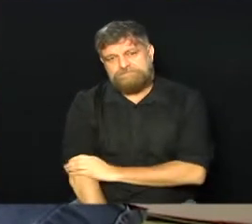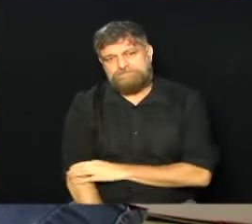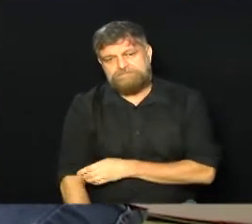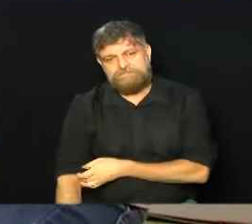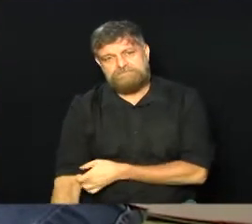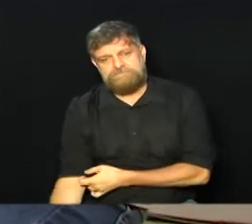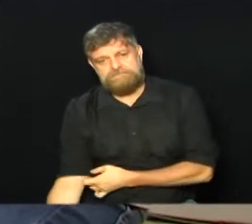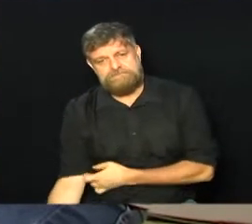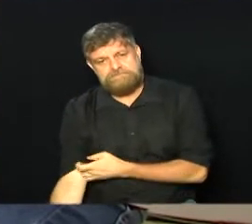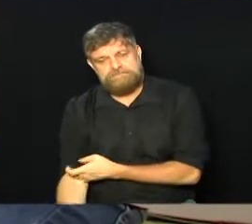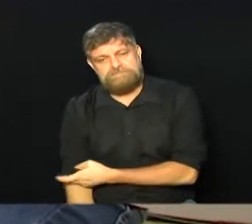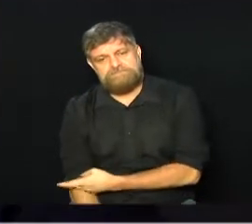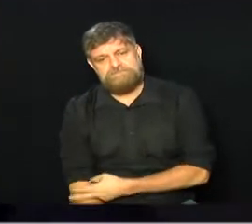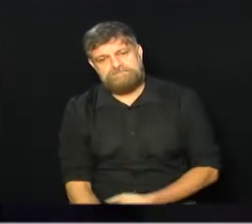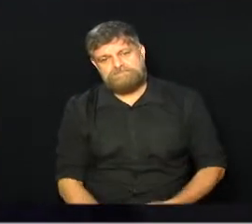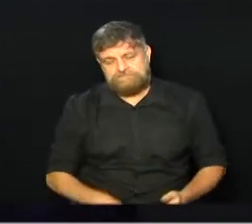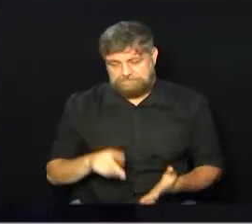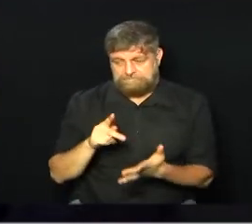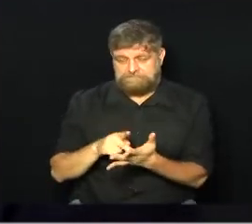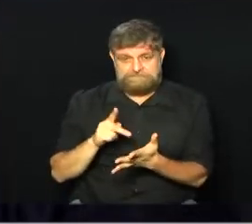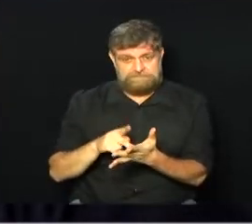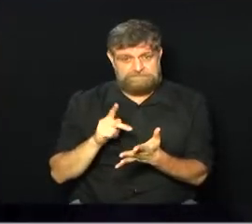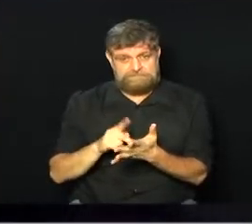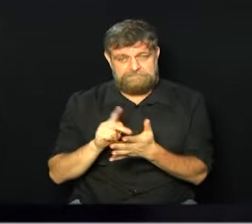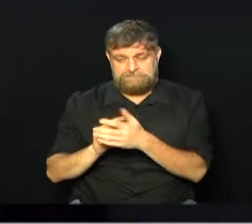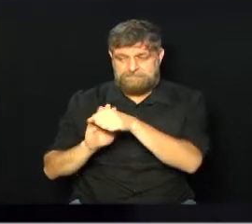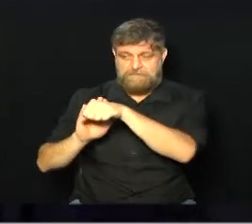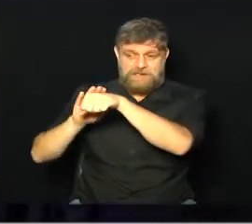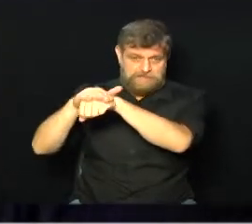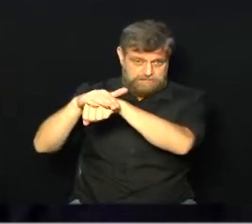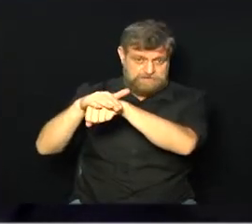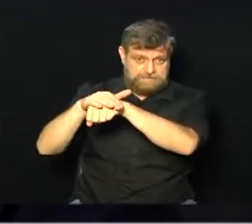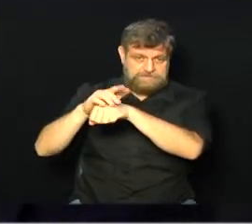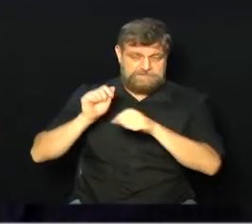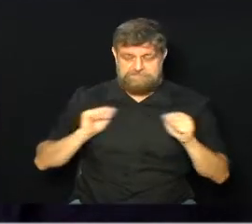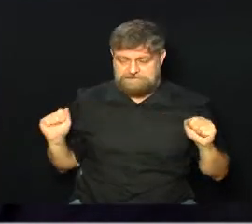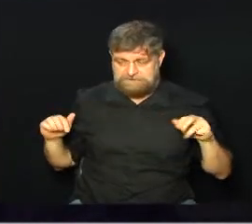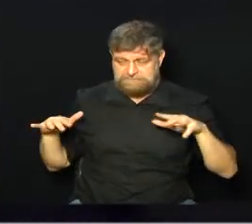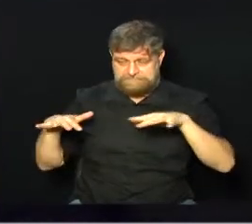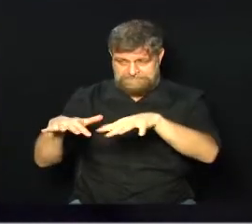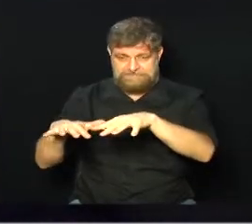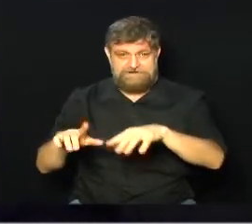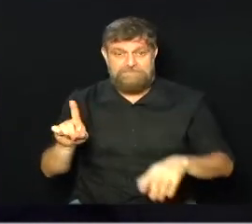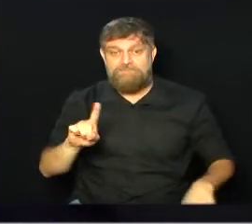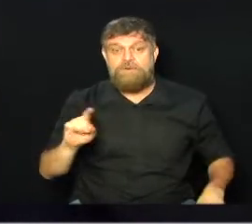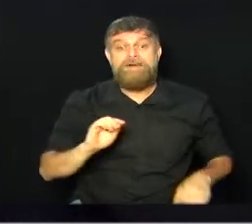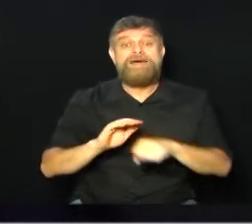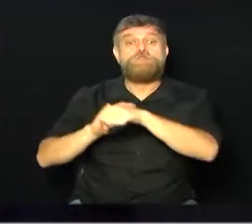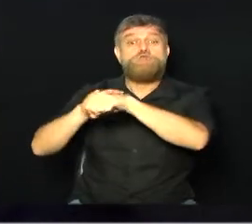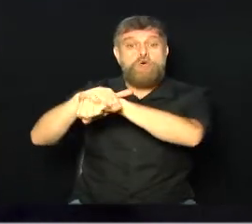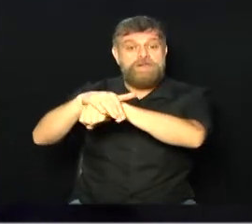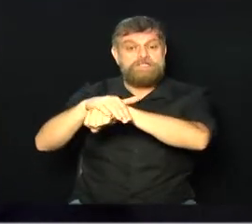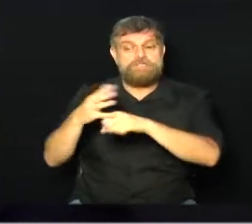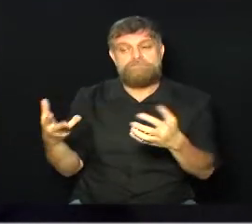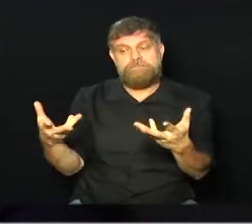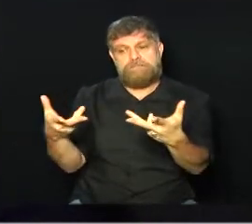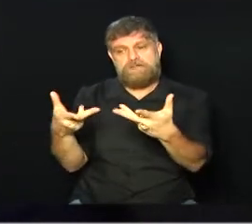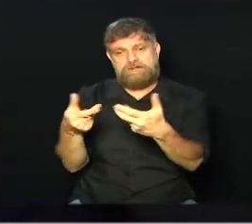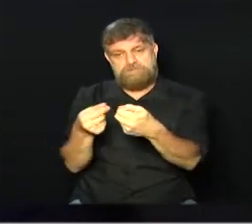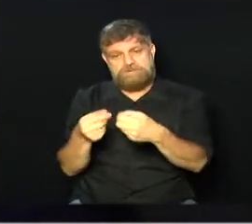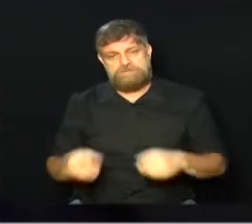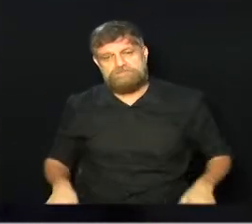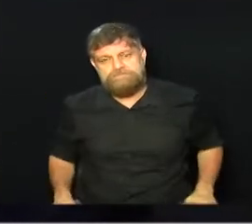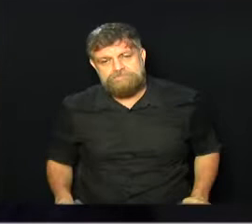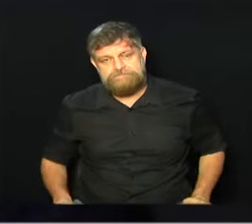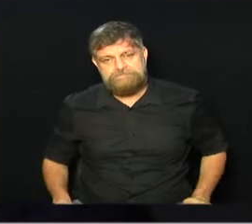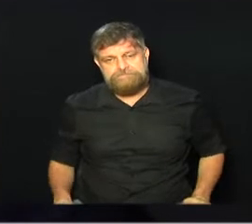Na verdade, foi um jogo que já foi à noite, né? Foi tarde, não, foi noite. Noite maravilhosa. Naquele